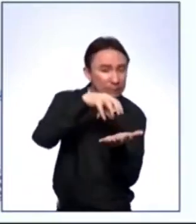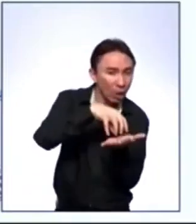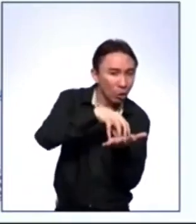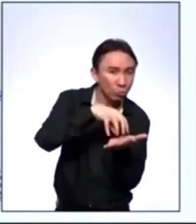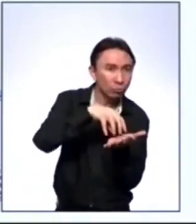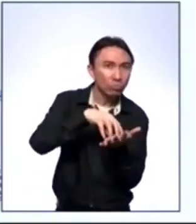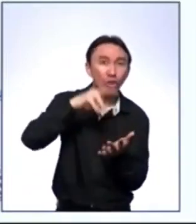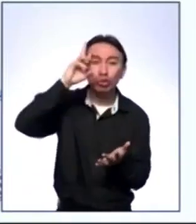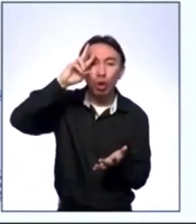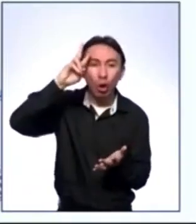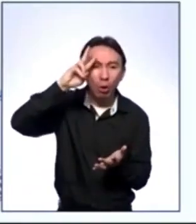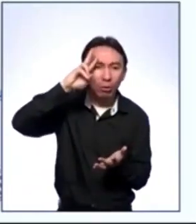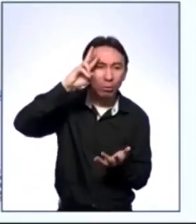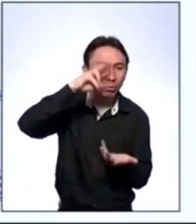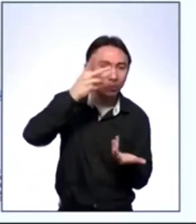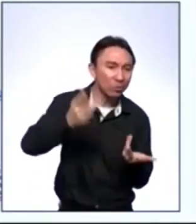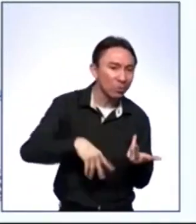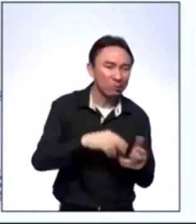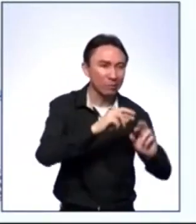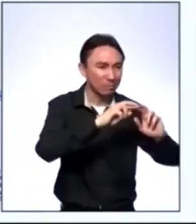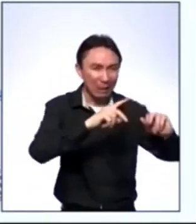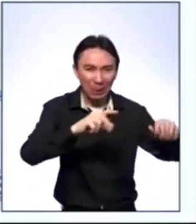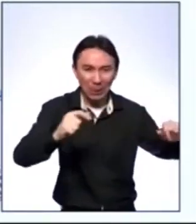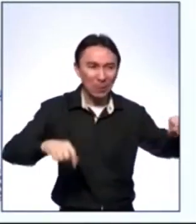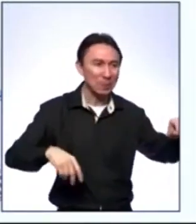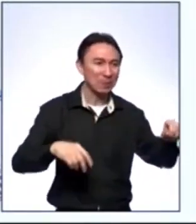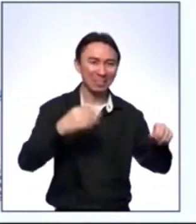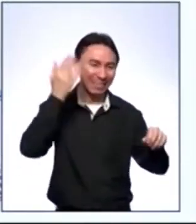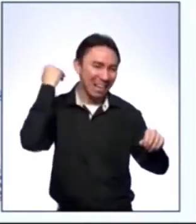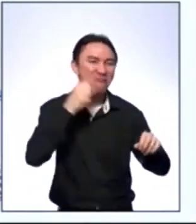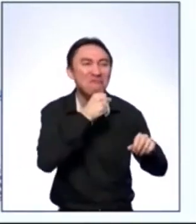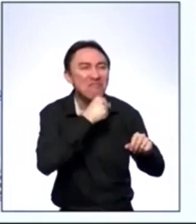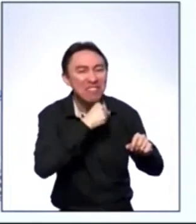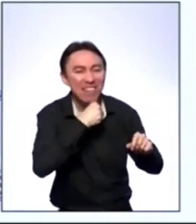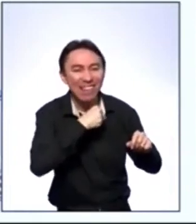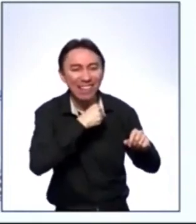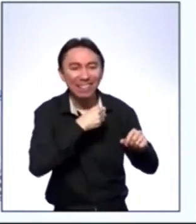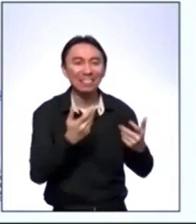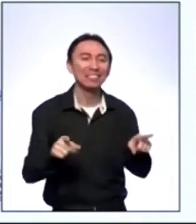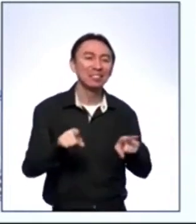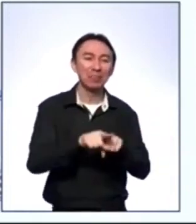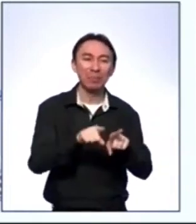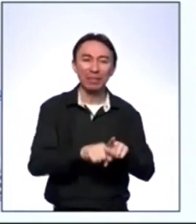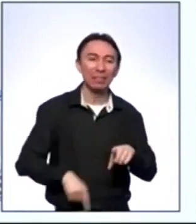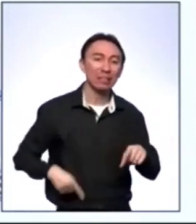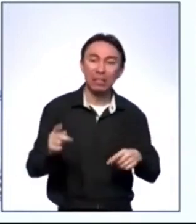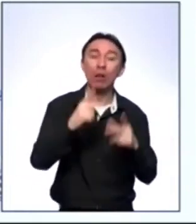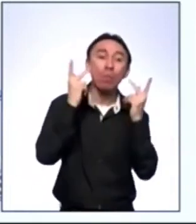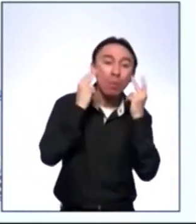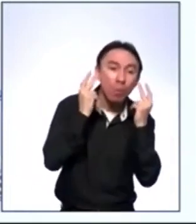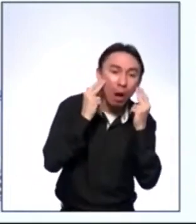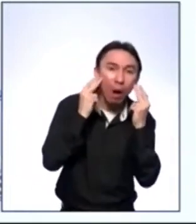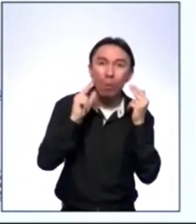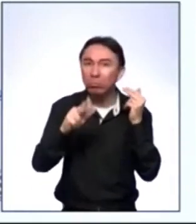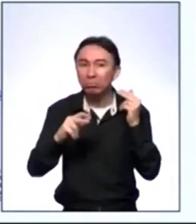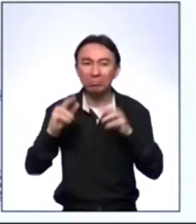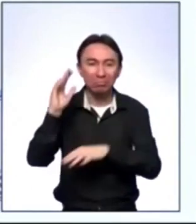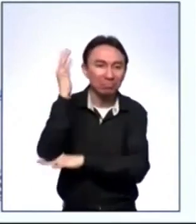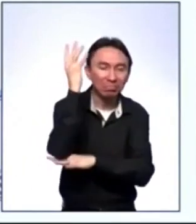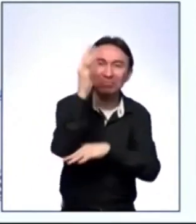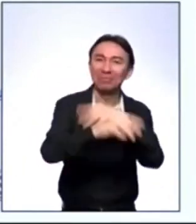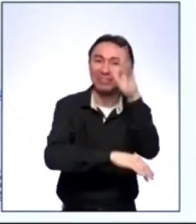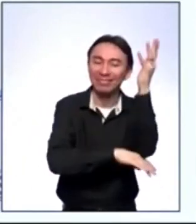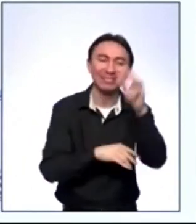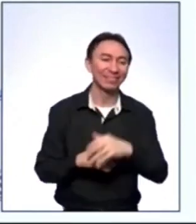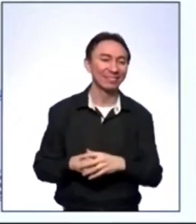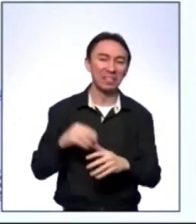ruínas. Naturais, espaços de conservação e parques nacionais. O Brasil tem alguns, viu? Mata